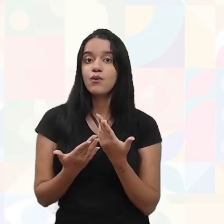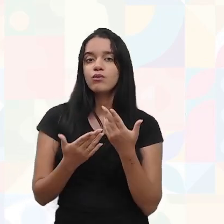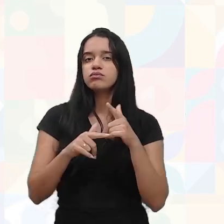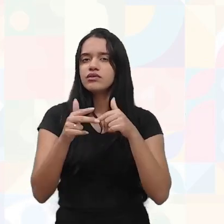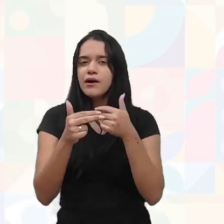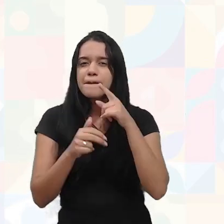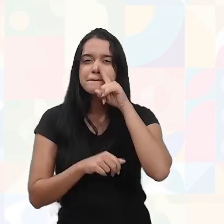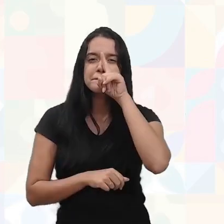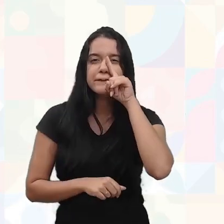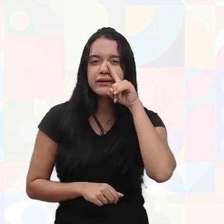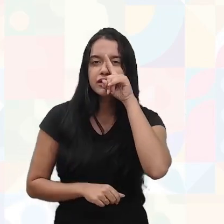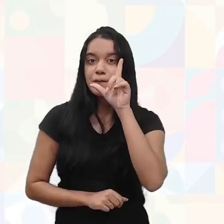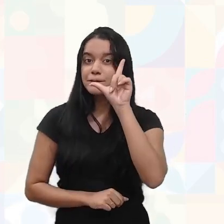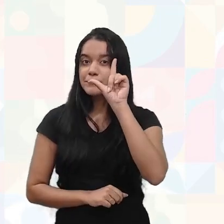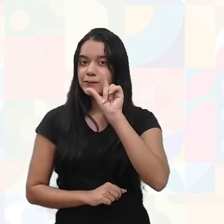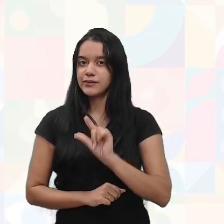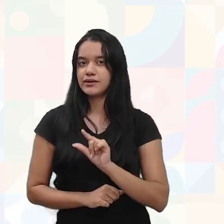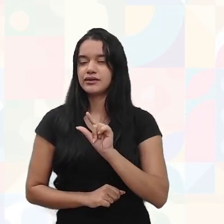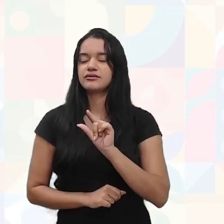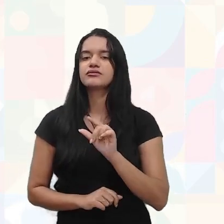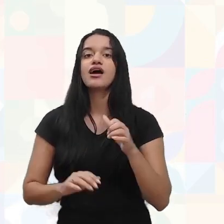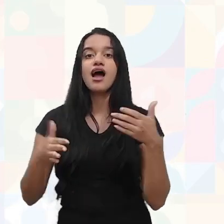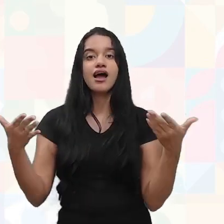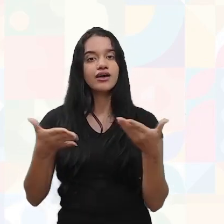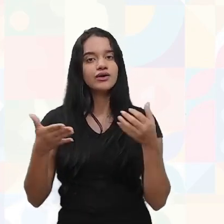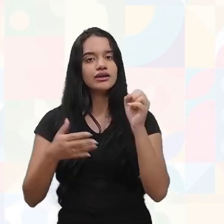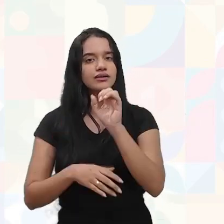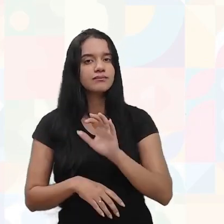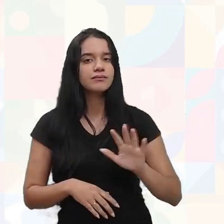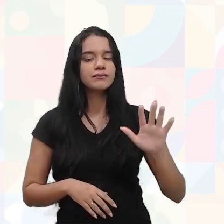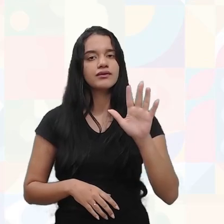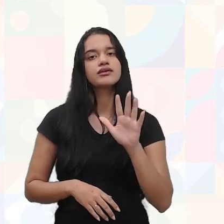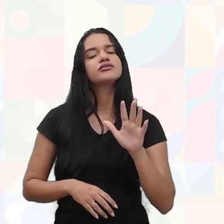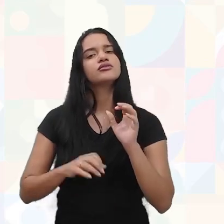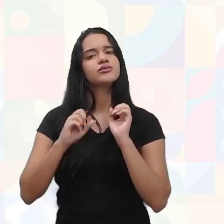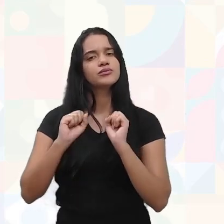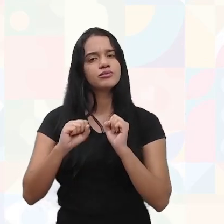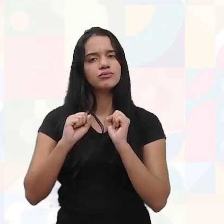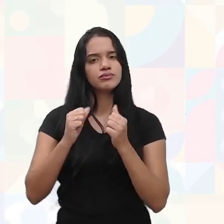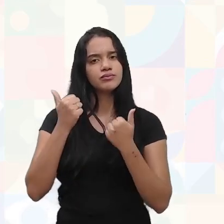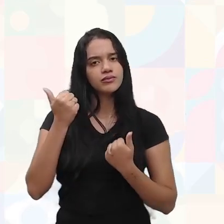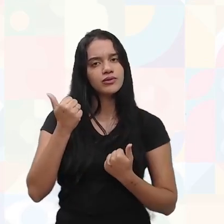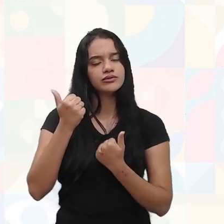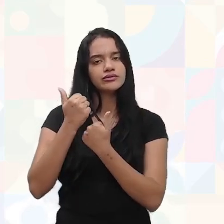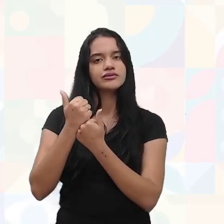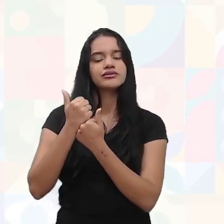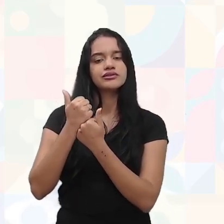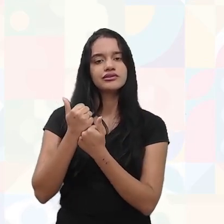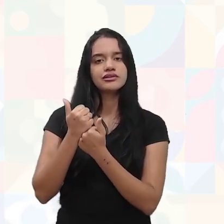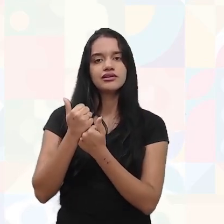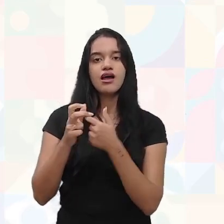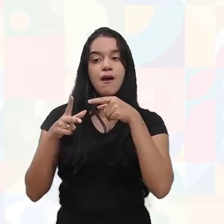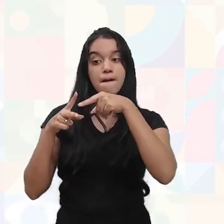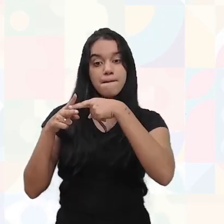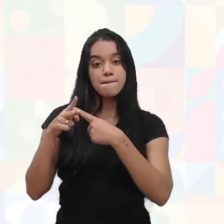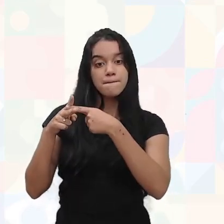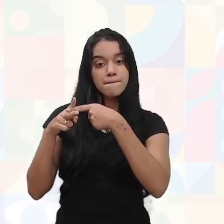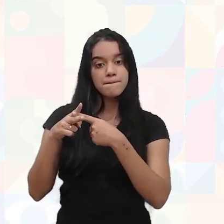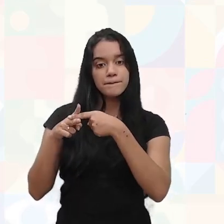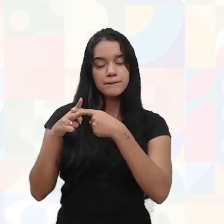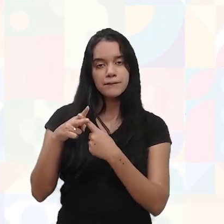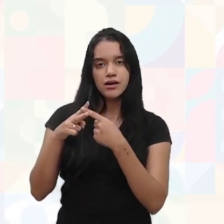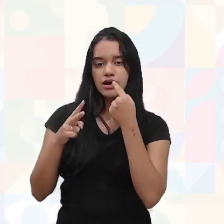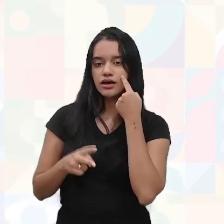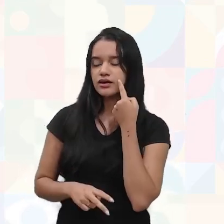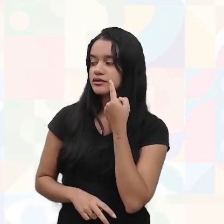algo menos perigoso. Na imagem aqui, a gente pode substituir uma máquina policorte antiga sem